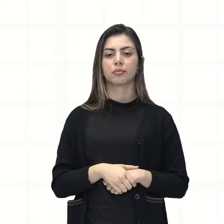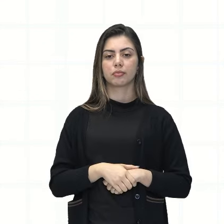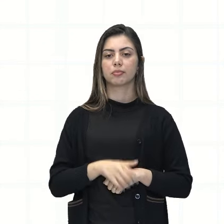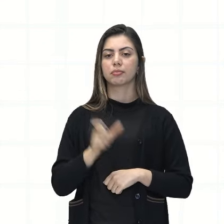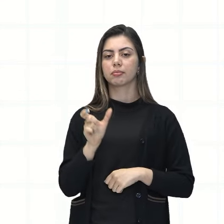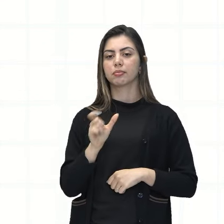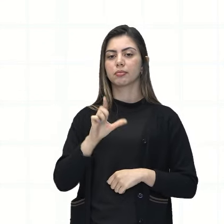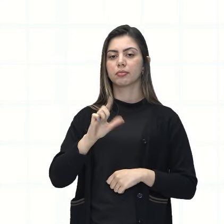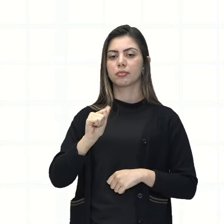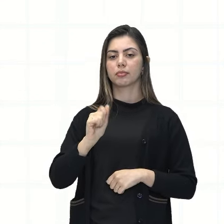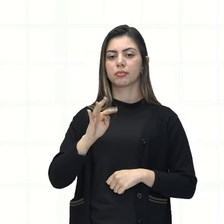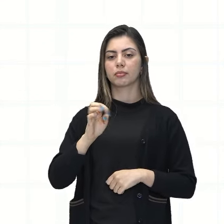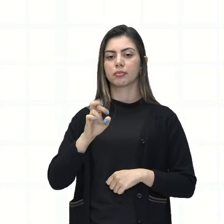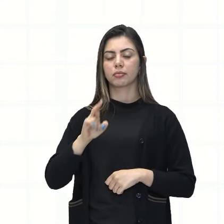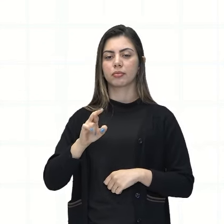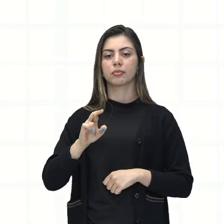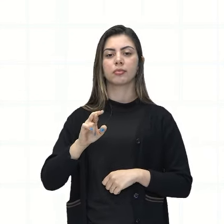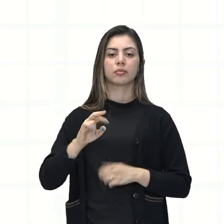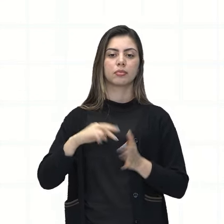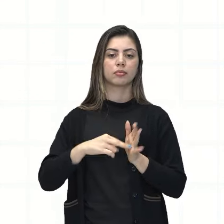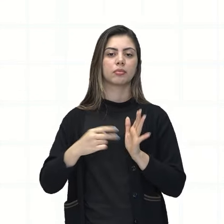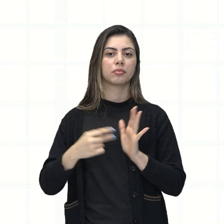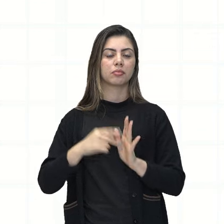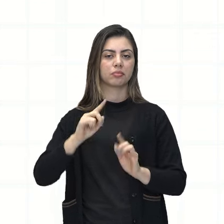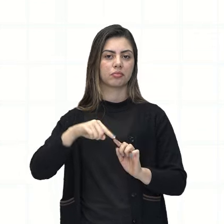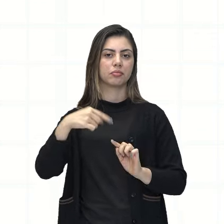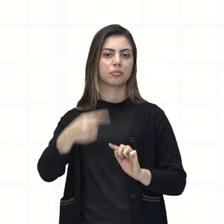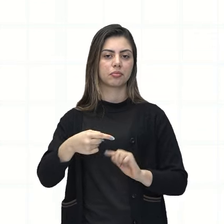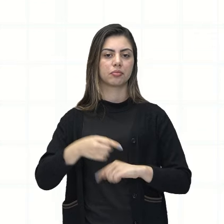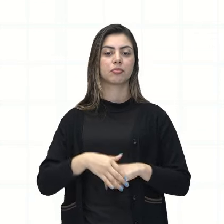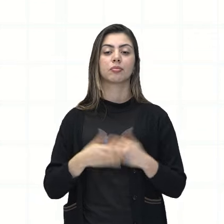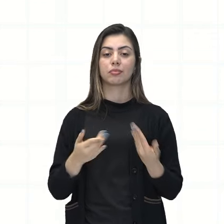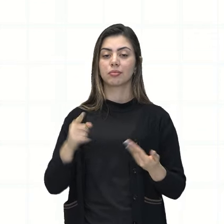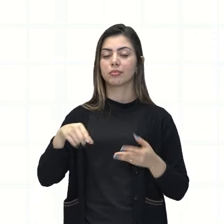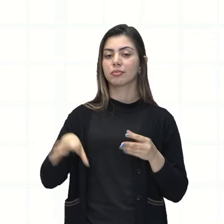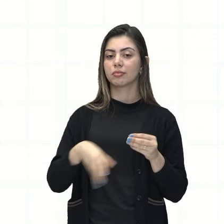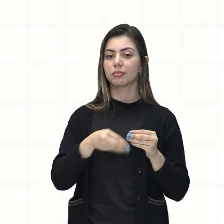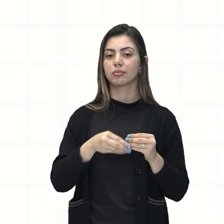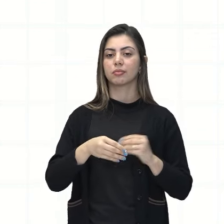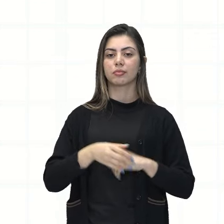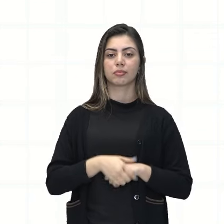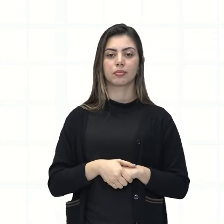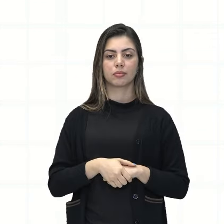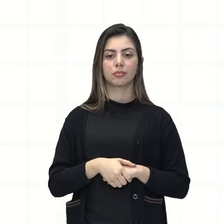significa mais tarde. Então, aqui seria o nosso complemento, certo?